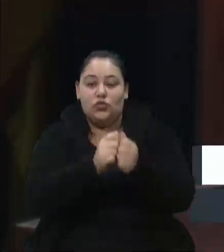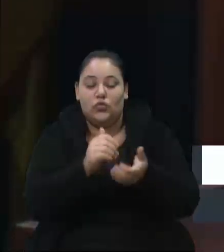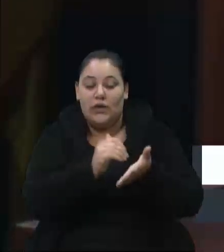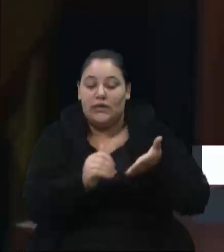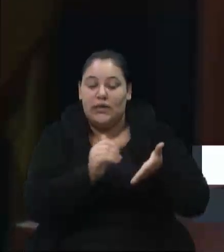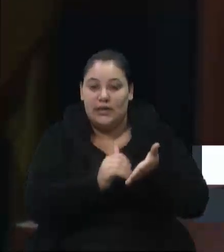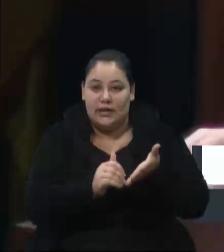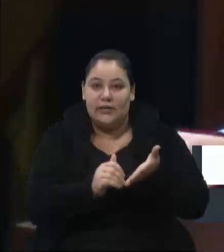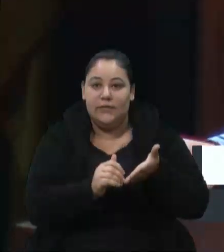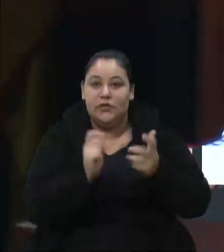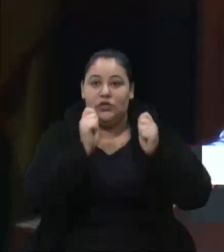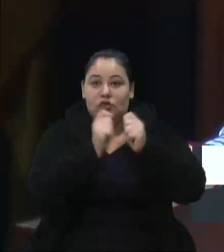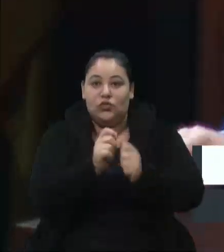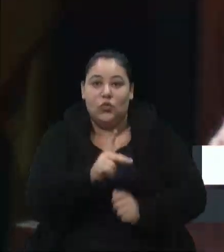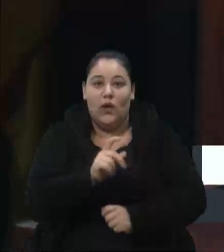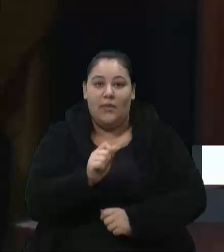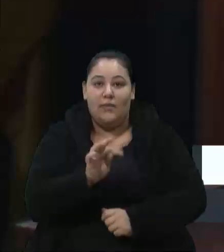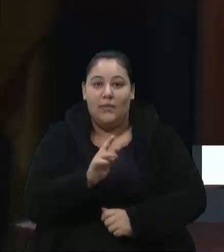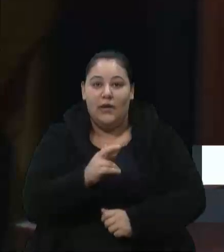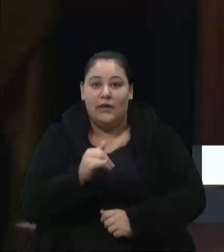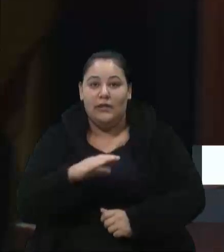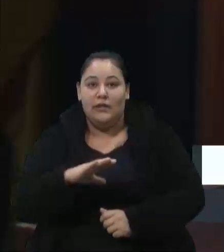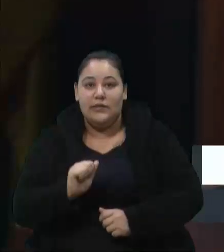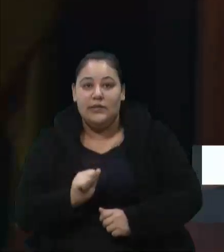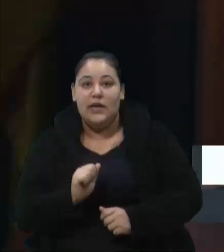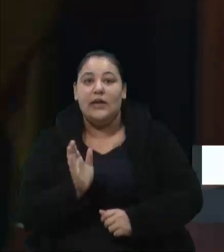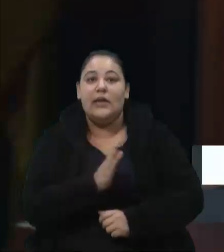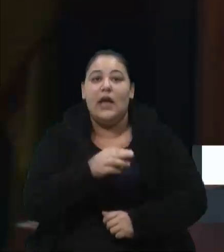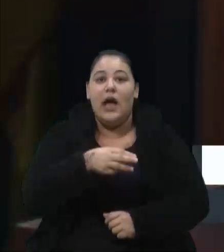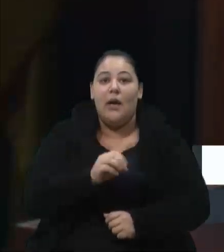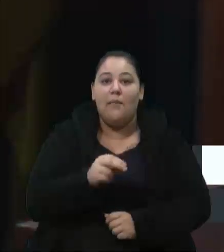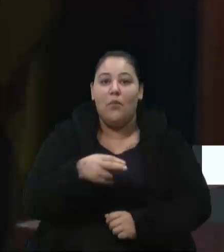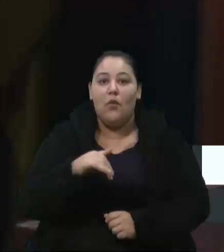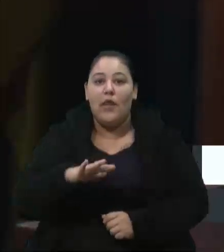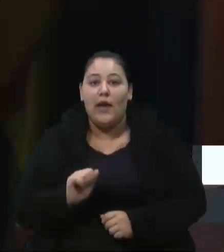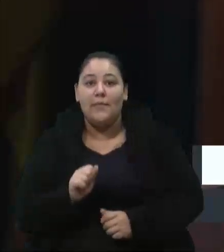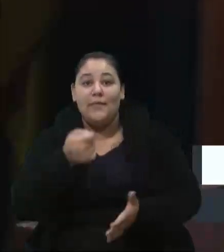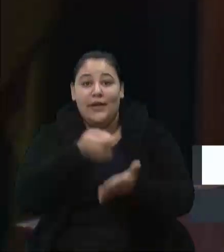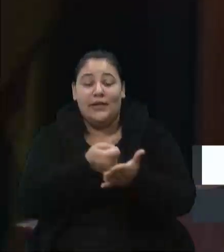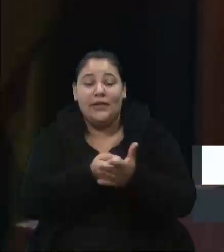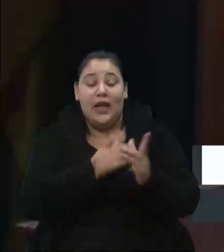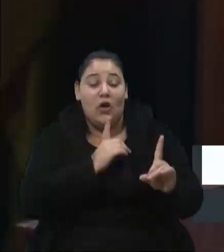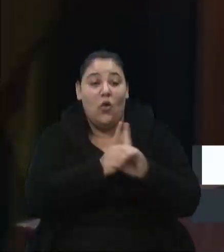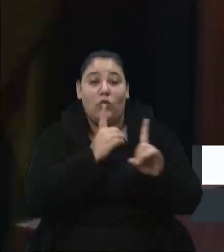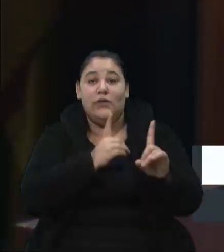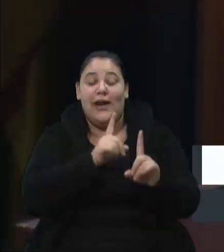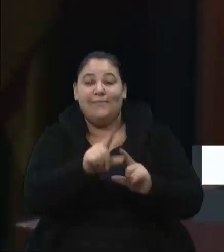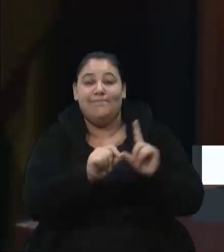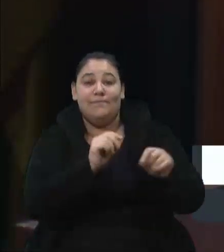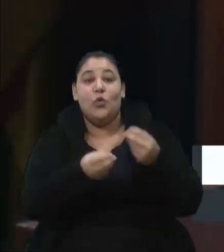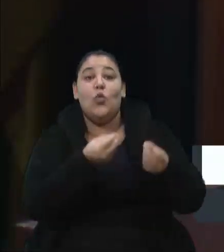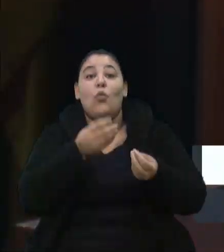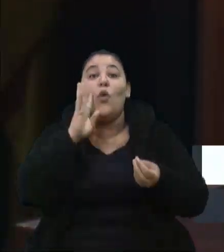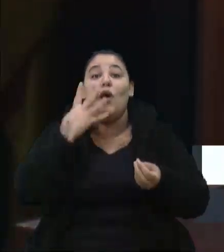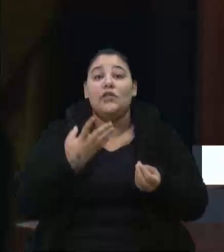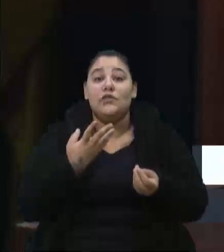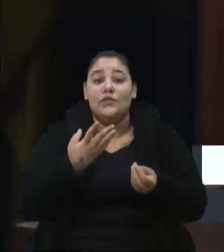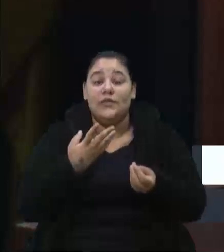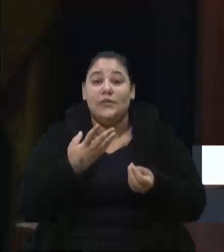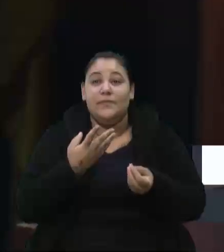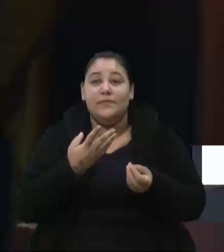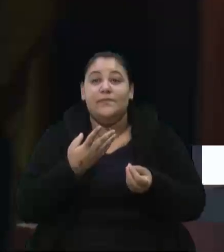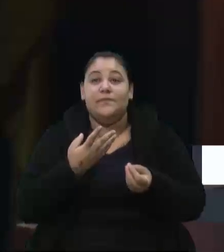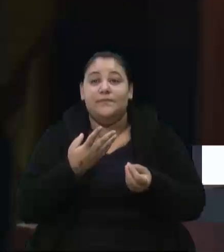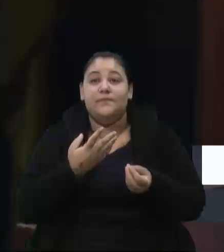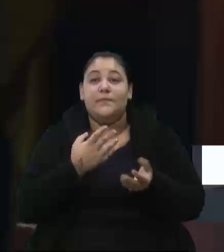com a Patrícia e a Mônica, que estavam acompanhando ela, na busca por uma solução definitiva,